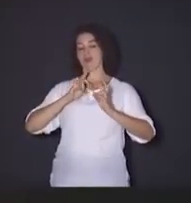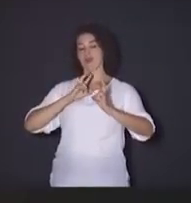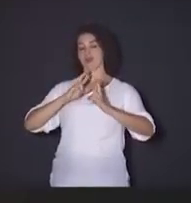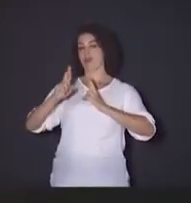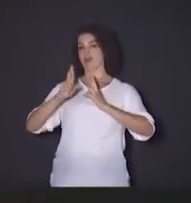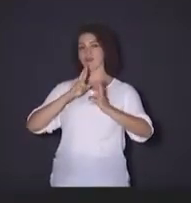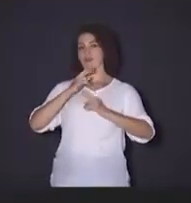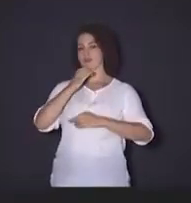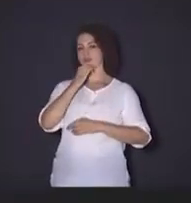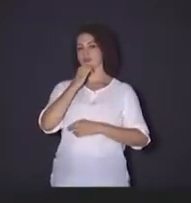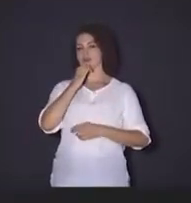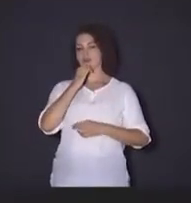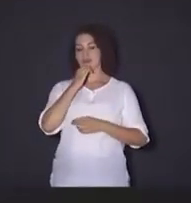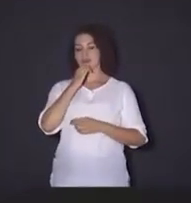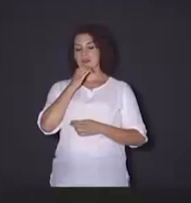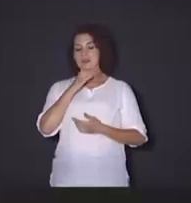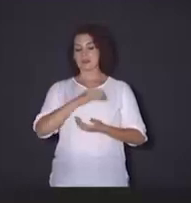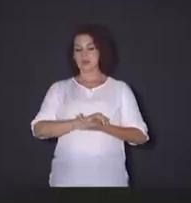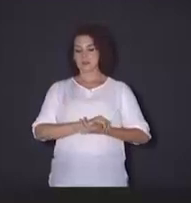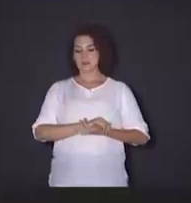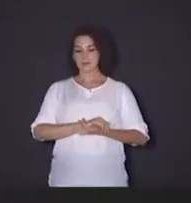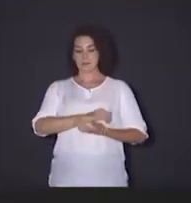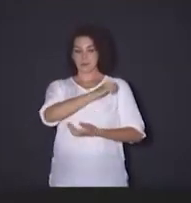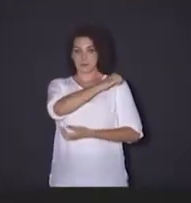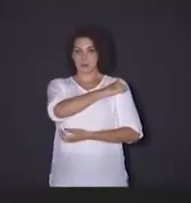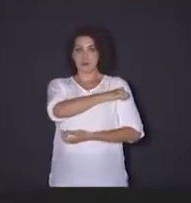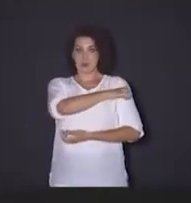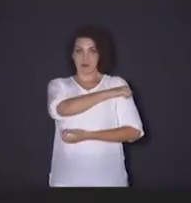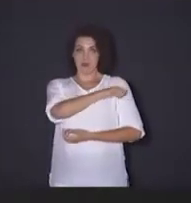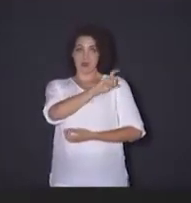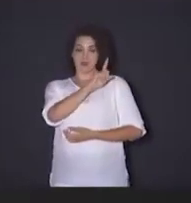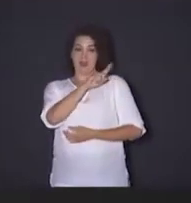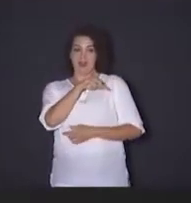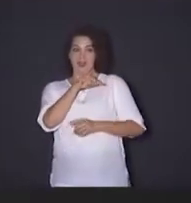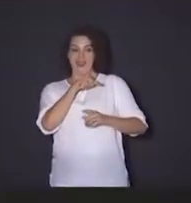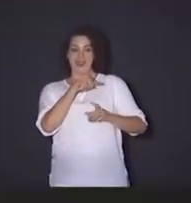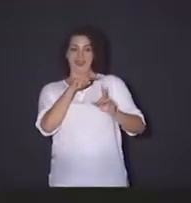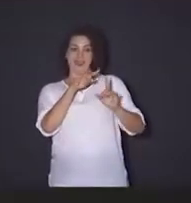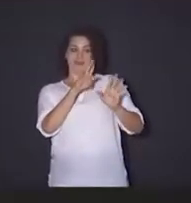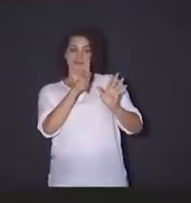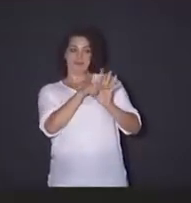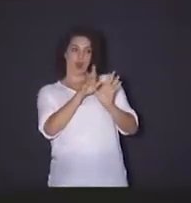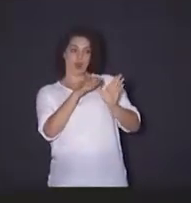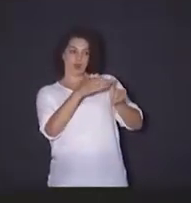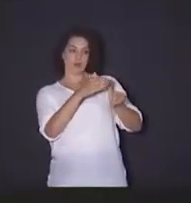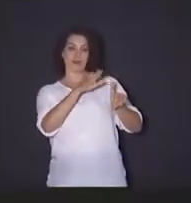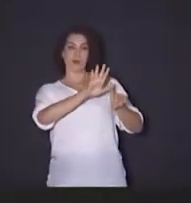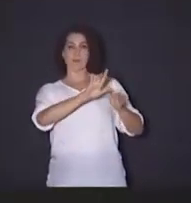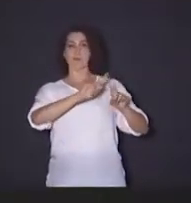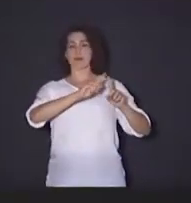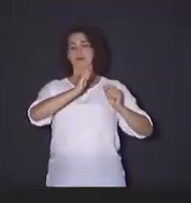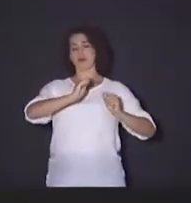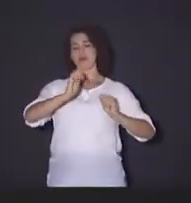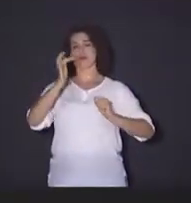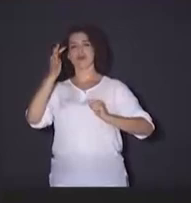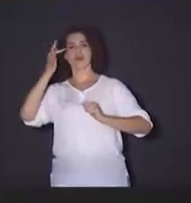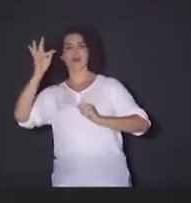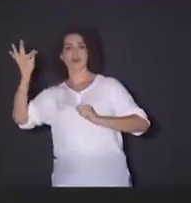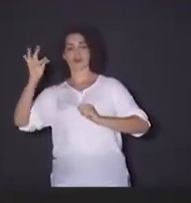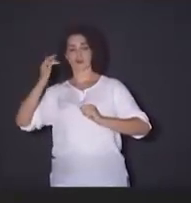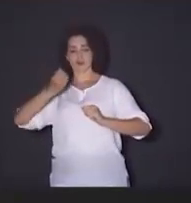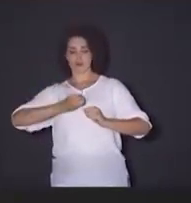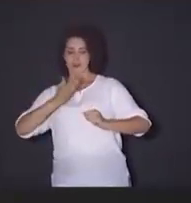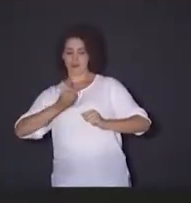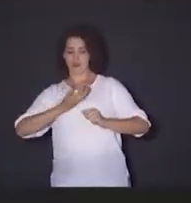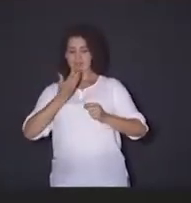por exemplo, no caso de enfermagem, muito específico, mas para qualquer um, seja o filósofo, seja o poeta, seja